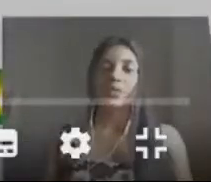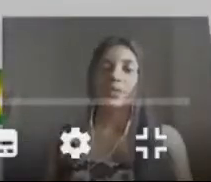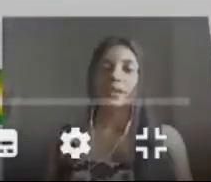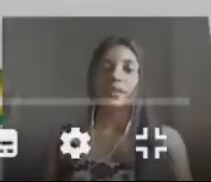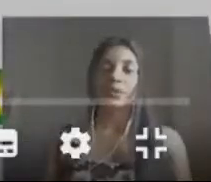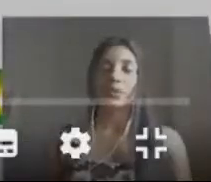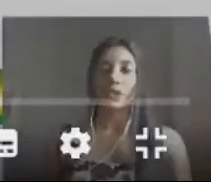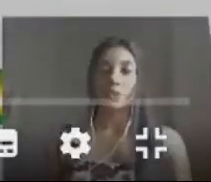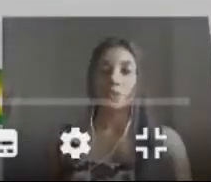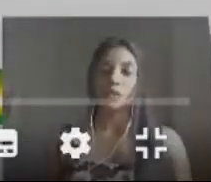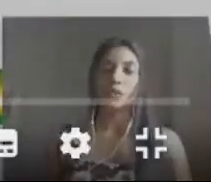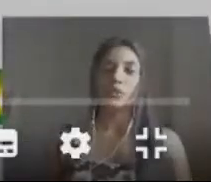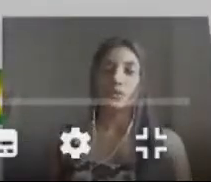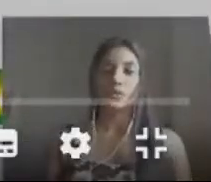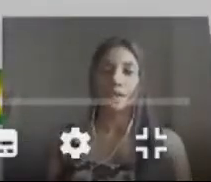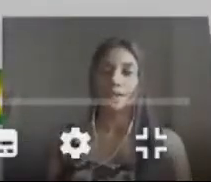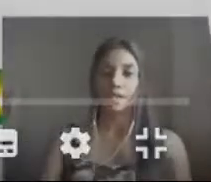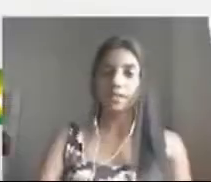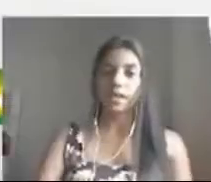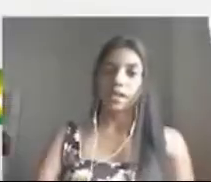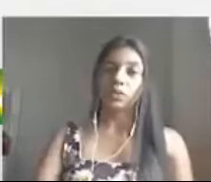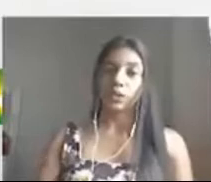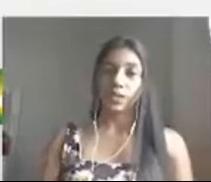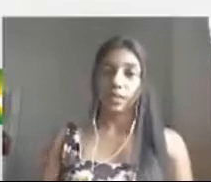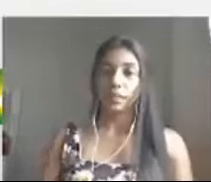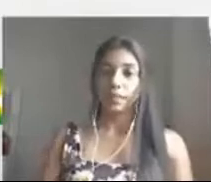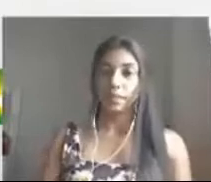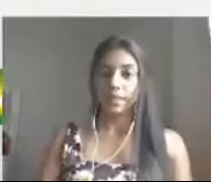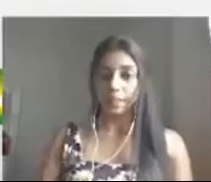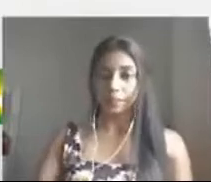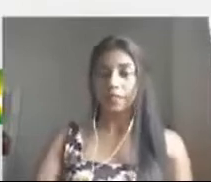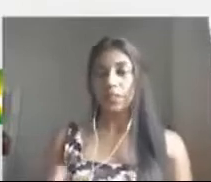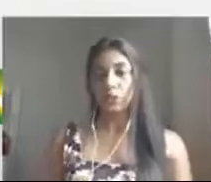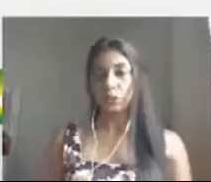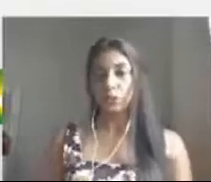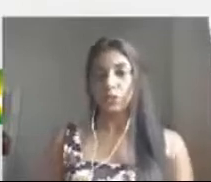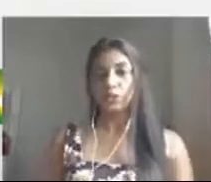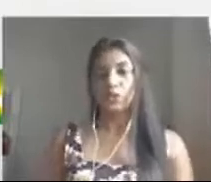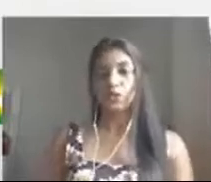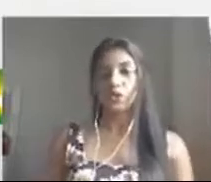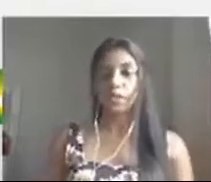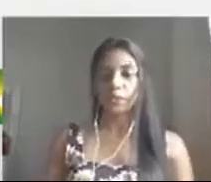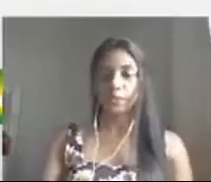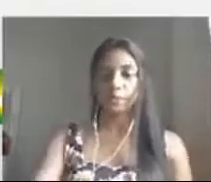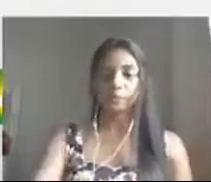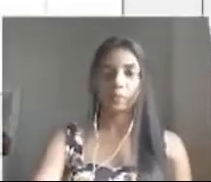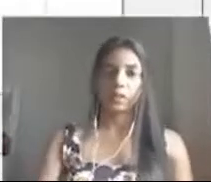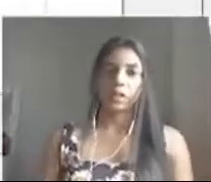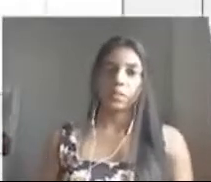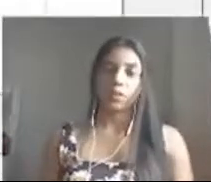Eu e o João vamos apresentar então sobre o projeto 1, que é sobre construção do lugar das raízes e controladores PI, PD e PID, da disciplina de controle 2, do ano de